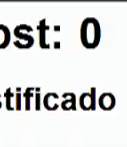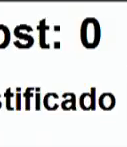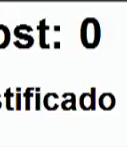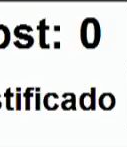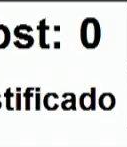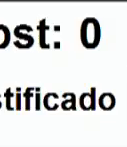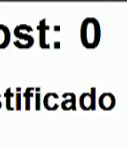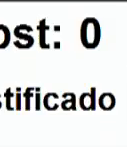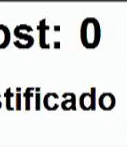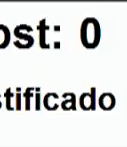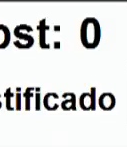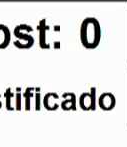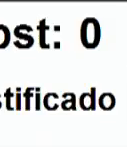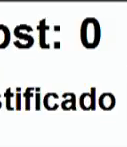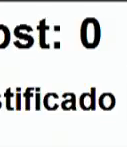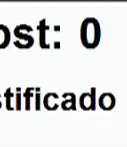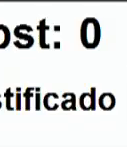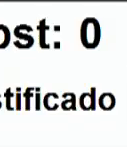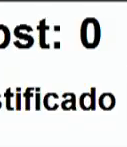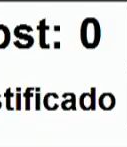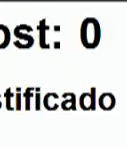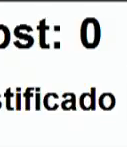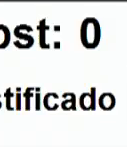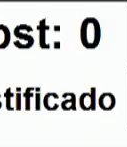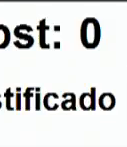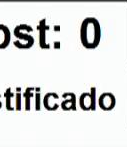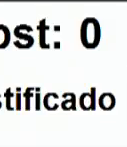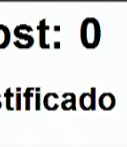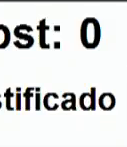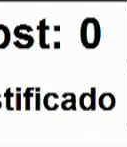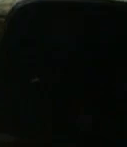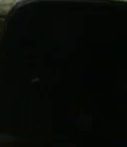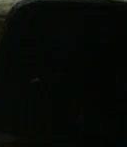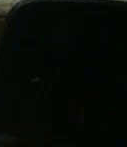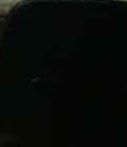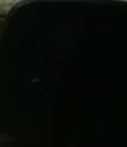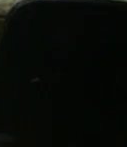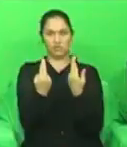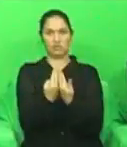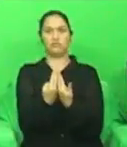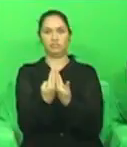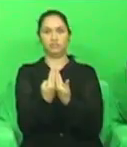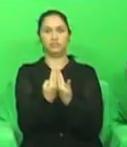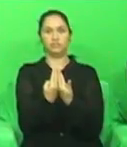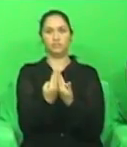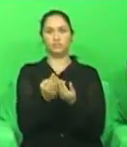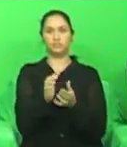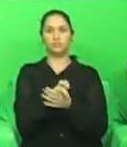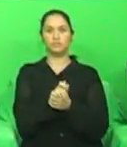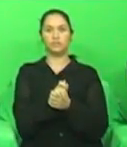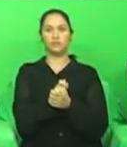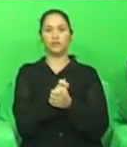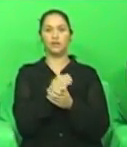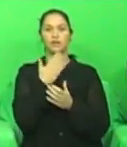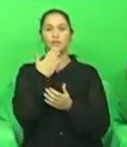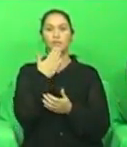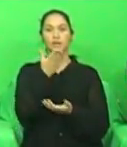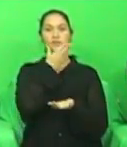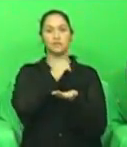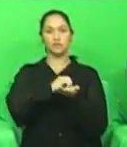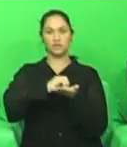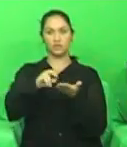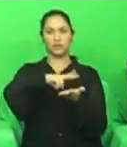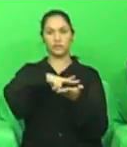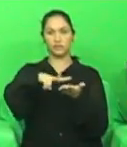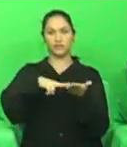havendo quórum regimental e sob a proteção de deus iniciamos os trabalhos da presente sessão solicitar ao senhor secretário para